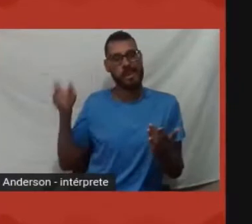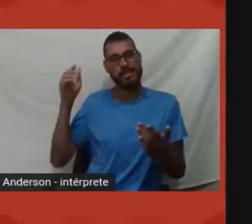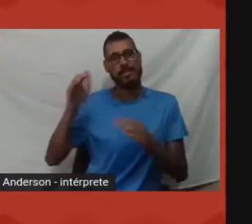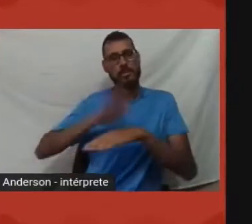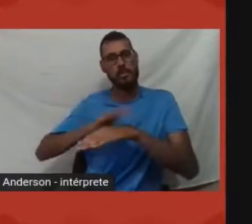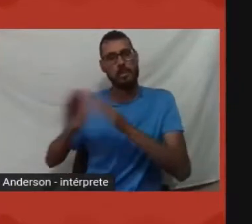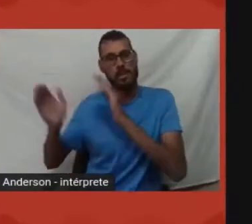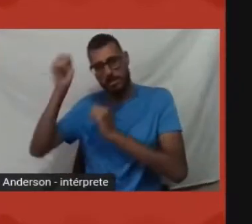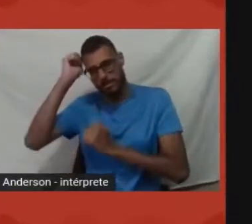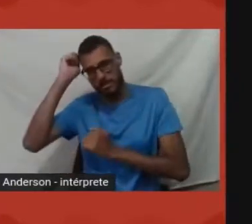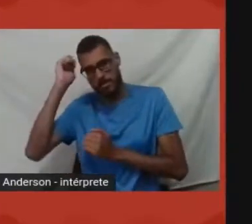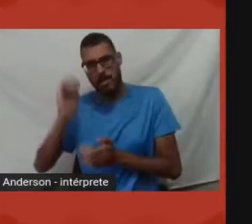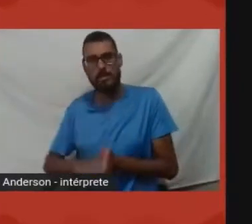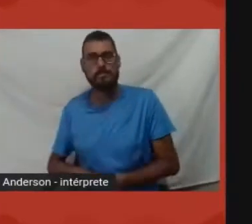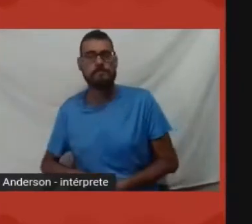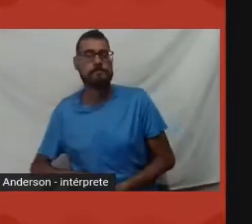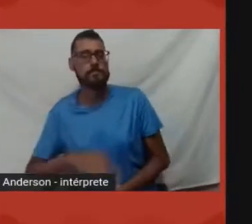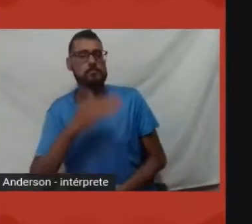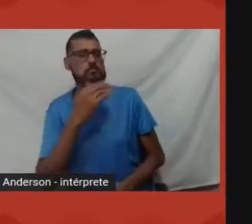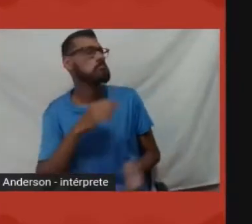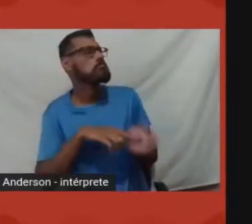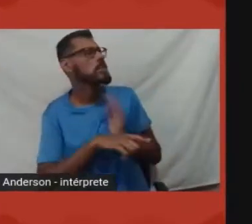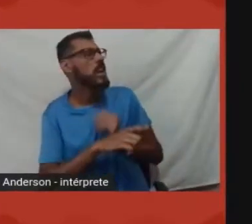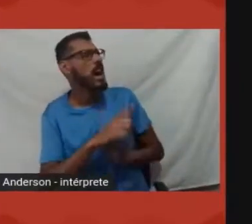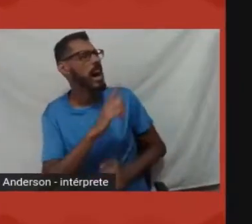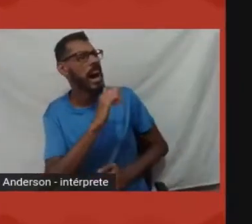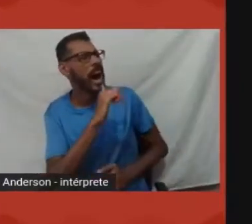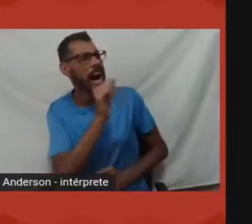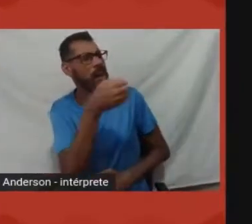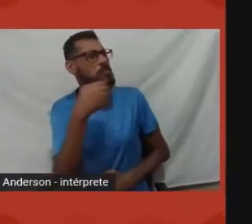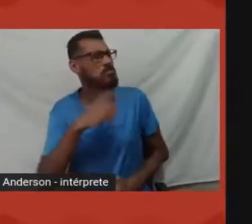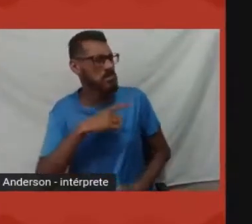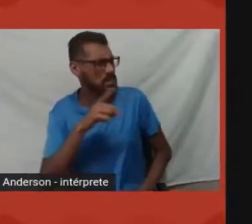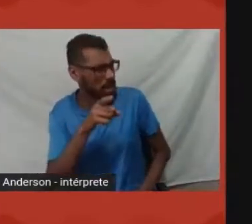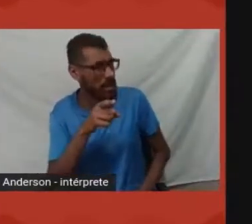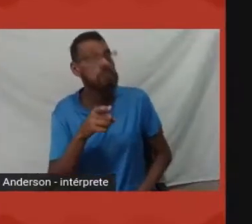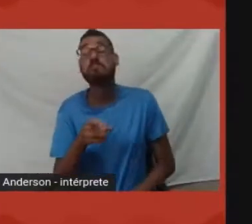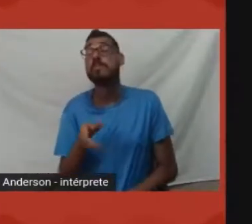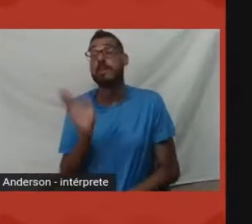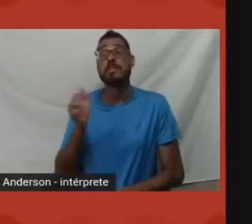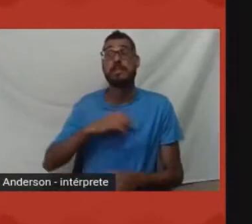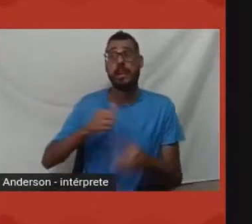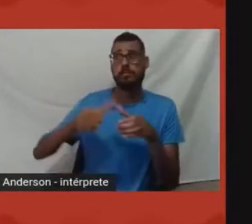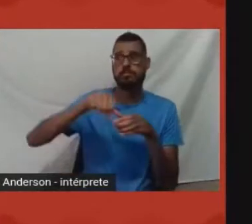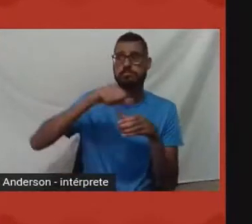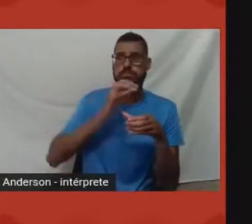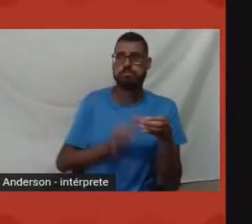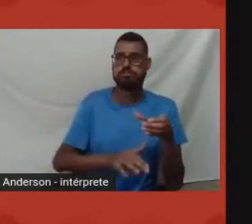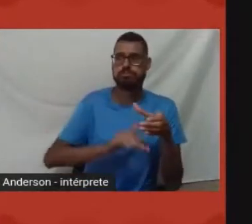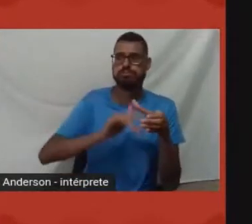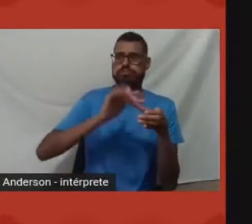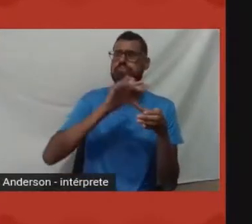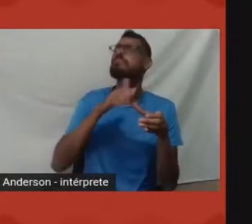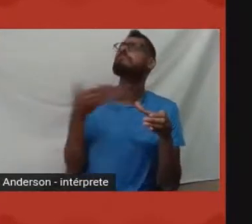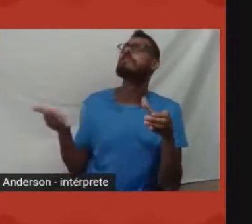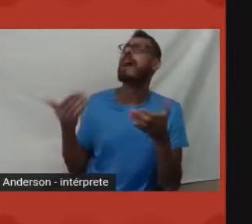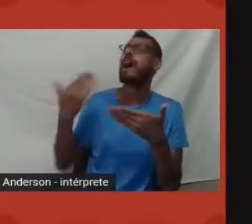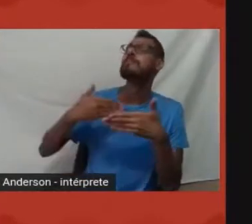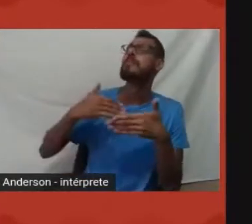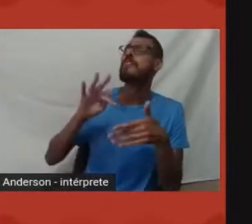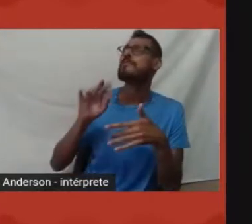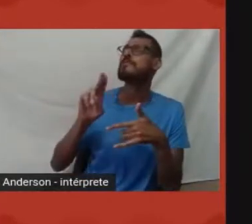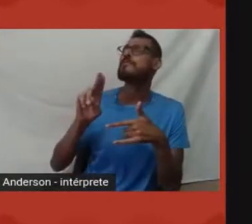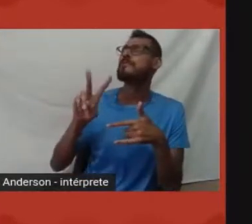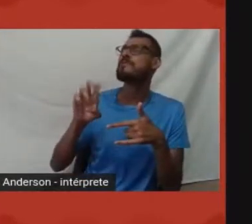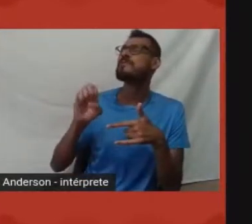Tem água na geladeira? Tem sim. Acabei de encher as garrafas. E aí, como foi na FUVEST? Sei